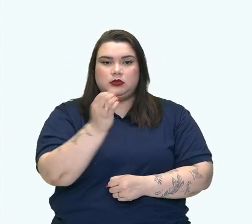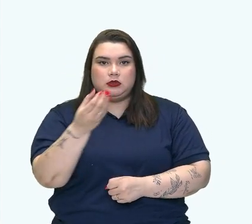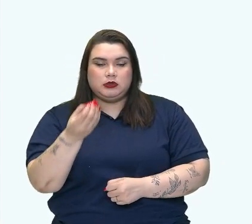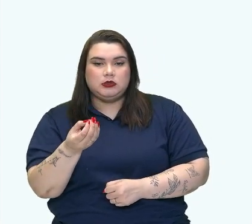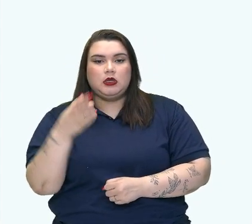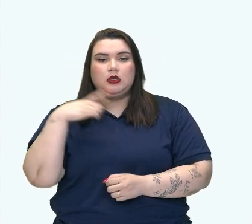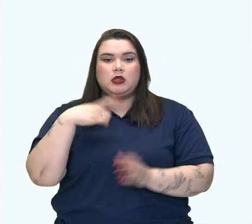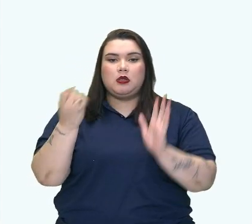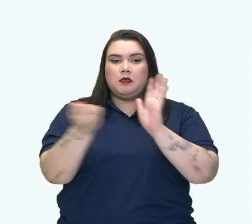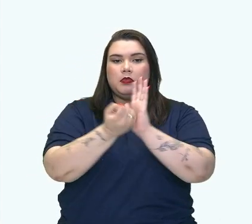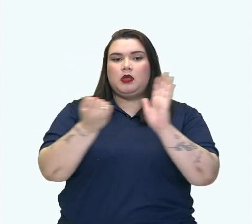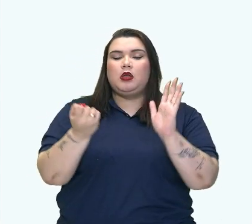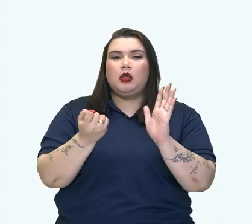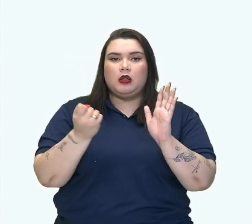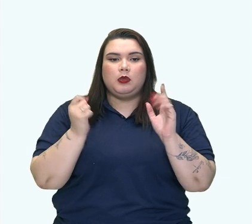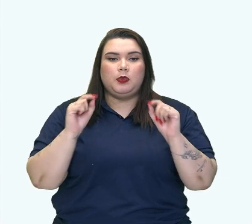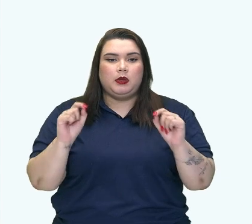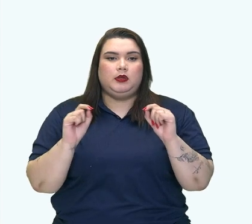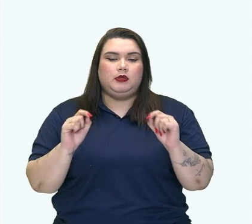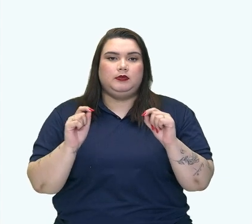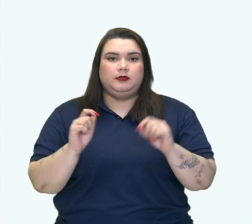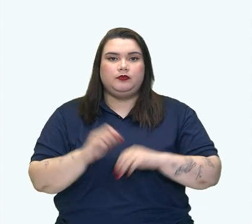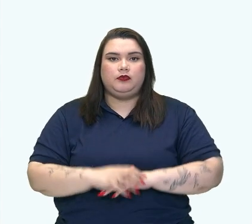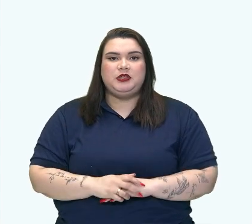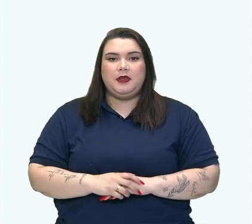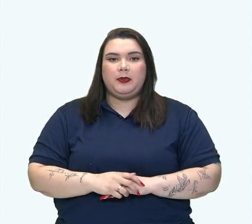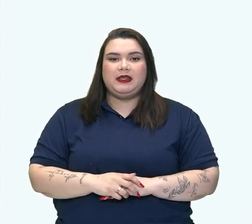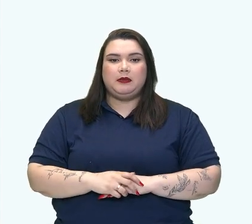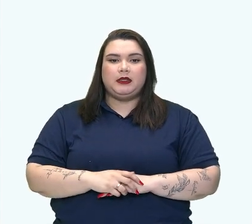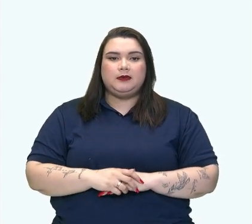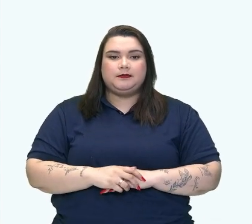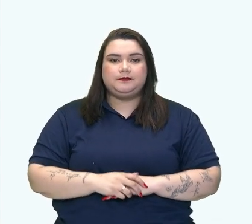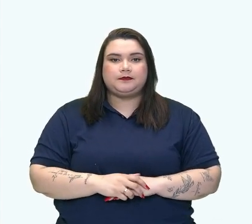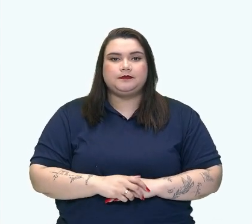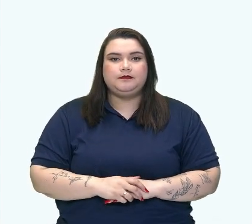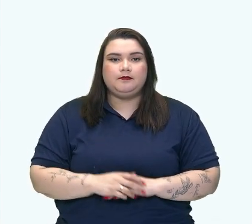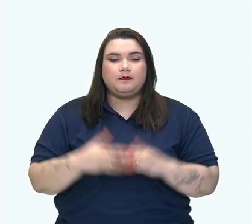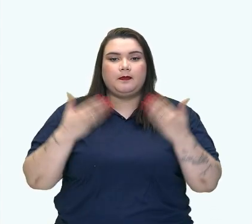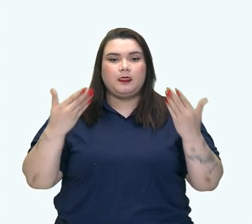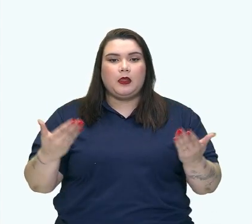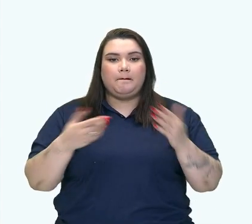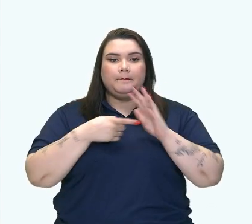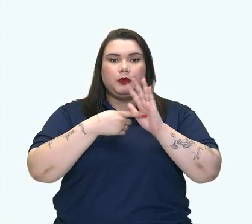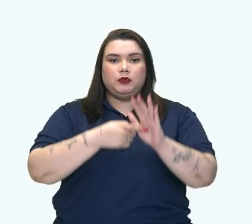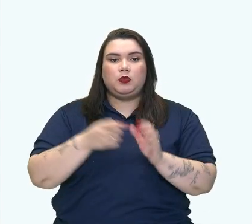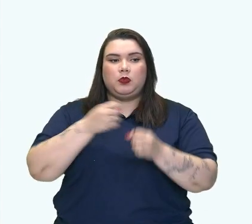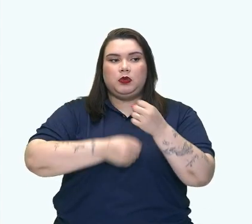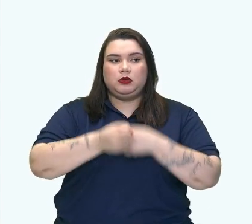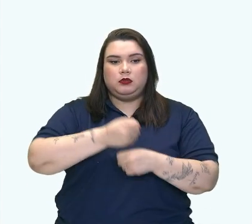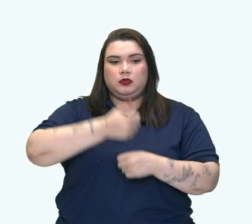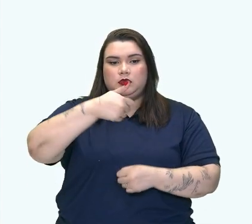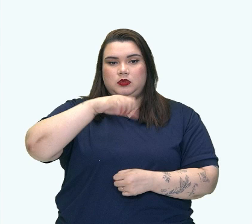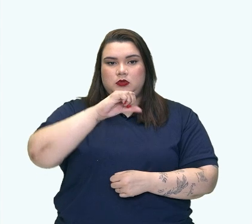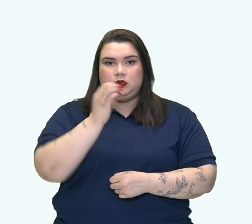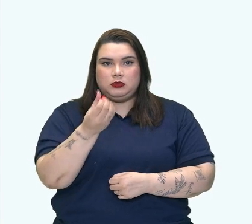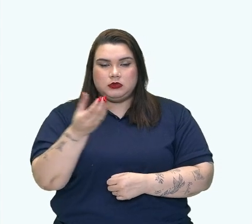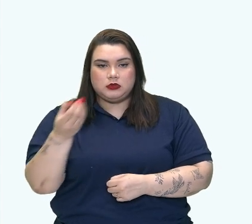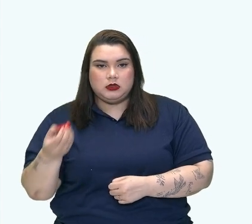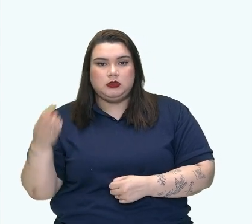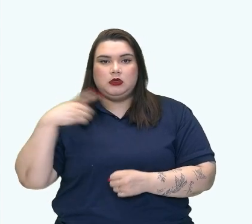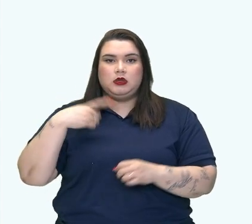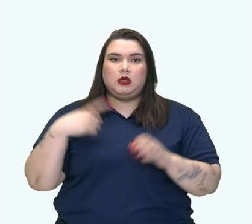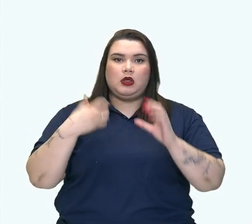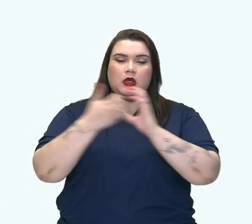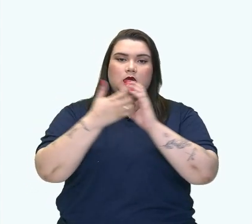na meados da década de 50, como o concretismo que nós veremos, mas é em 60 que ele ganha muita força e